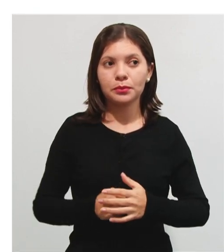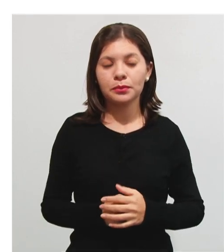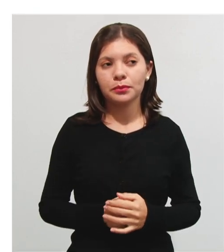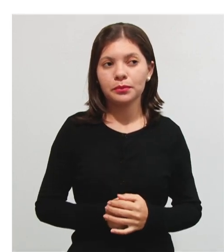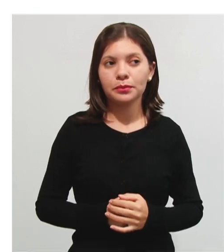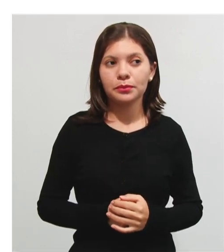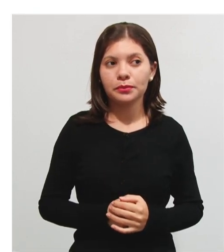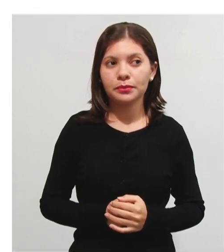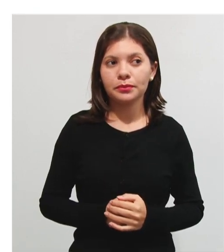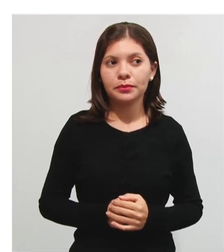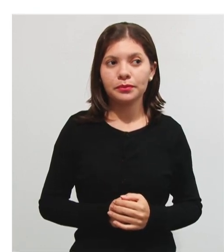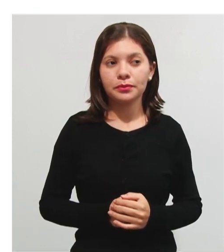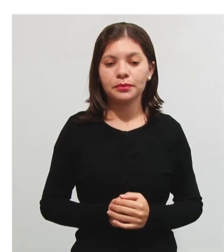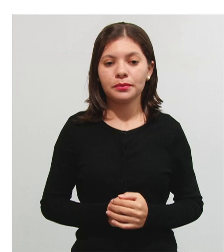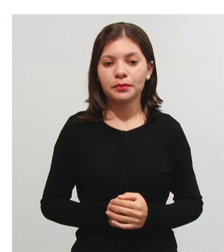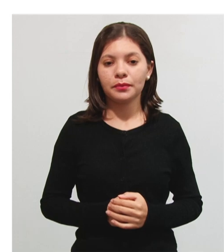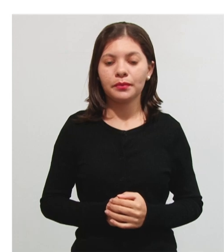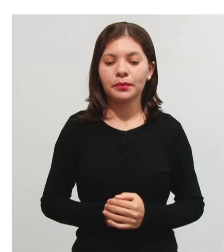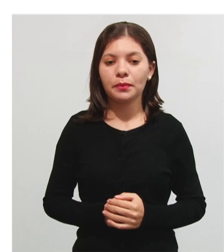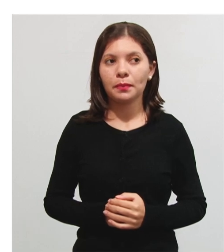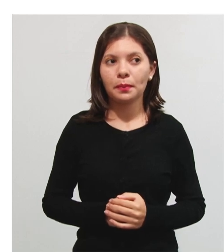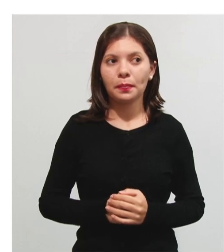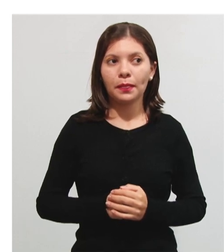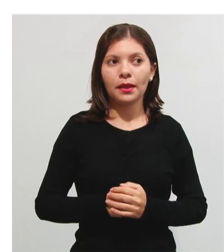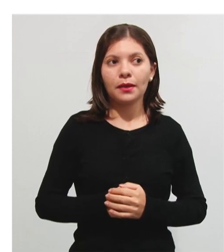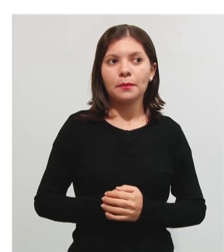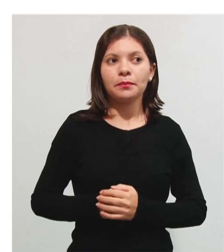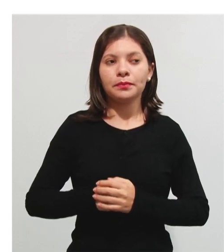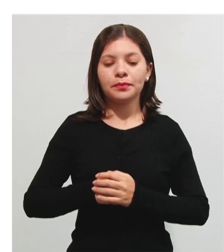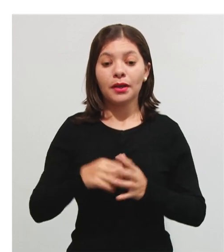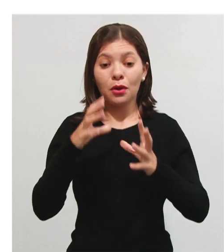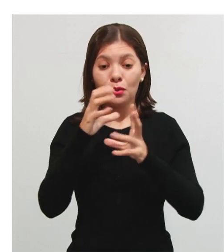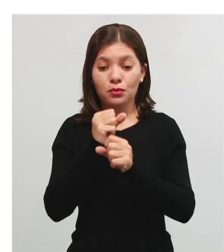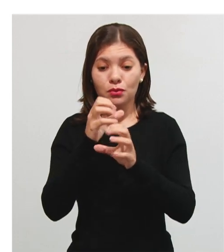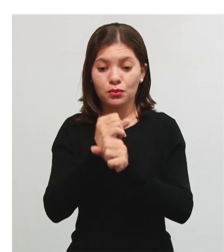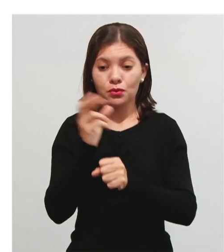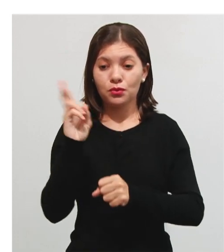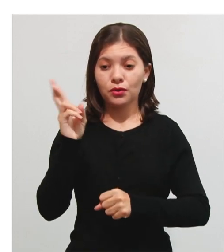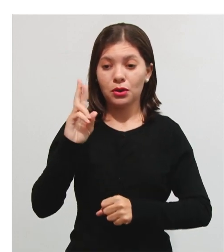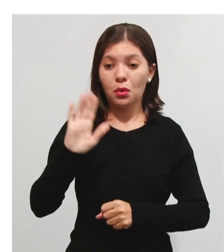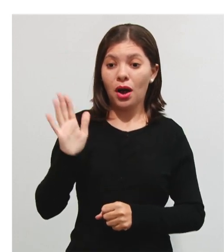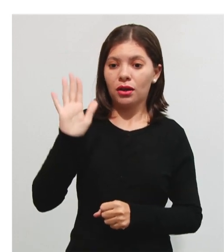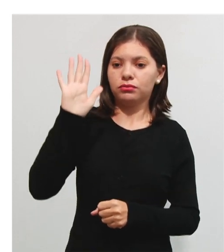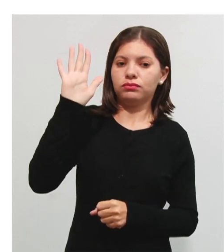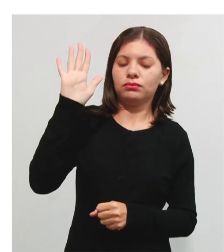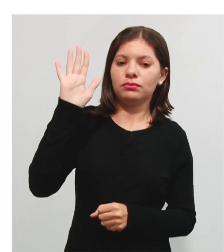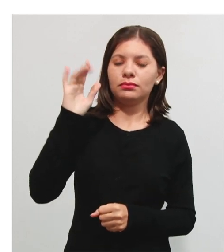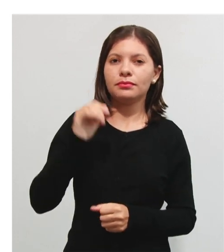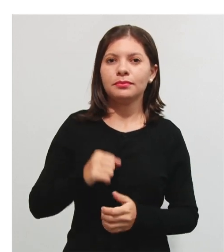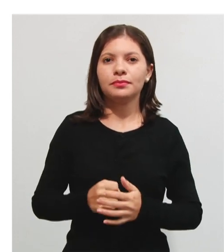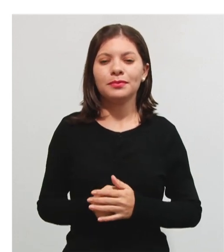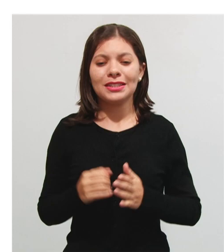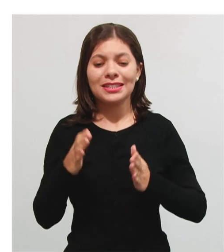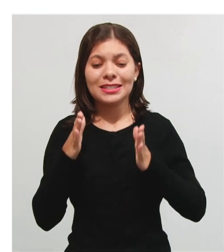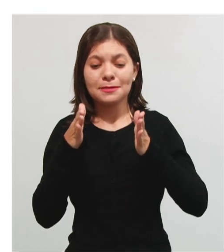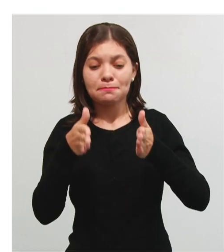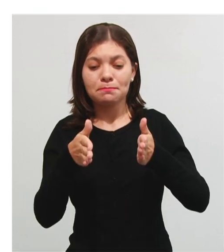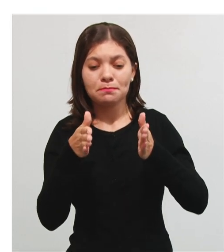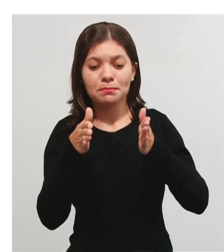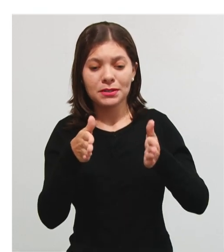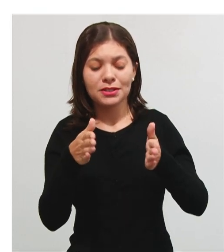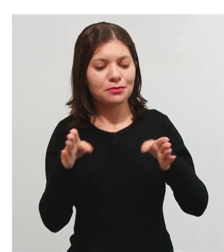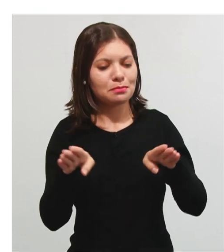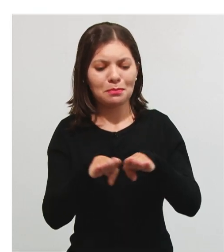em série. Já por encomenda, ela tem um custo mais elevado, porque ela vai ter que atender a uma necessidade específica e não um padrão